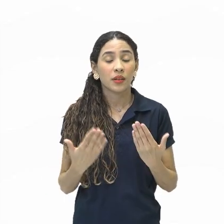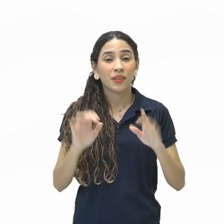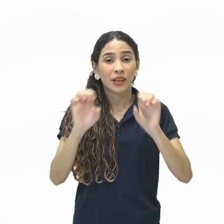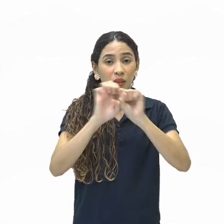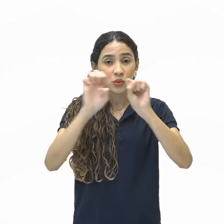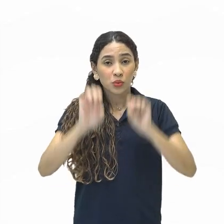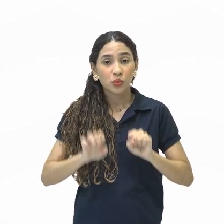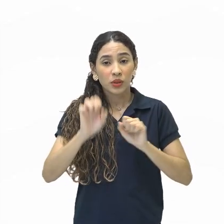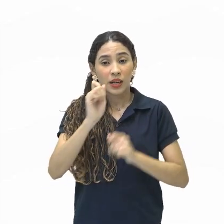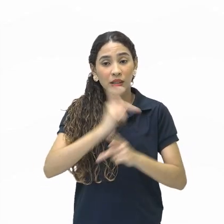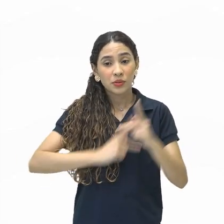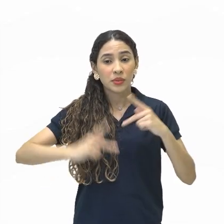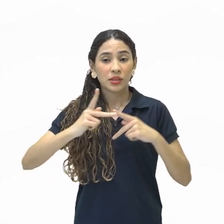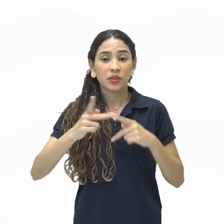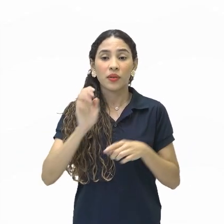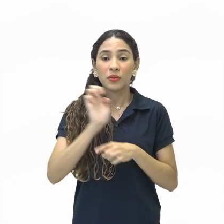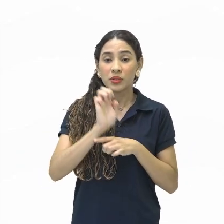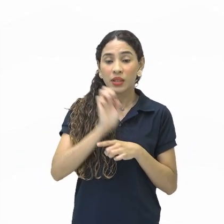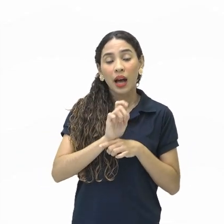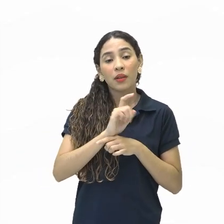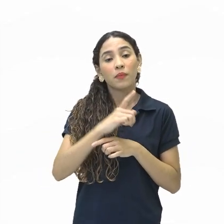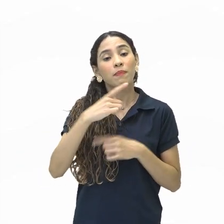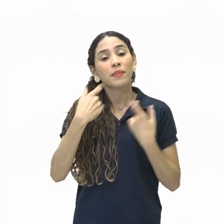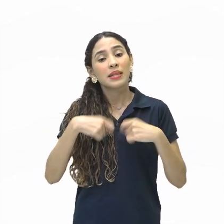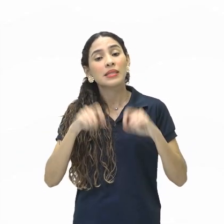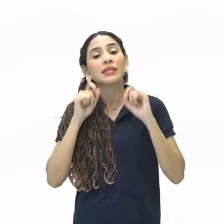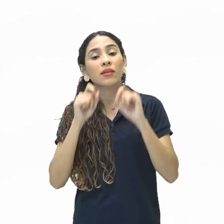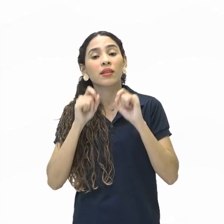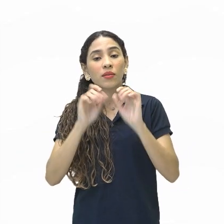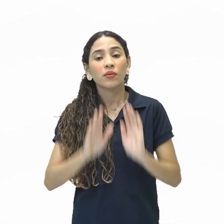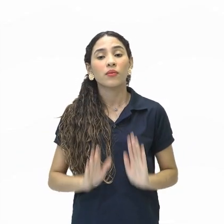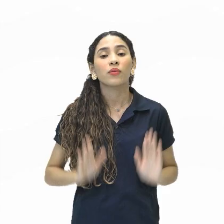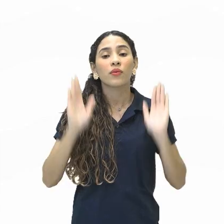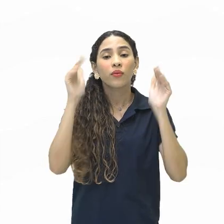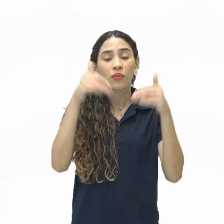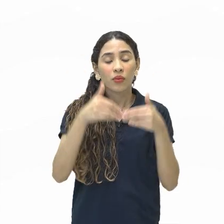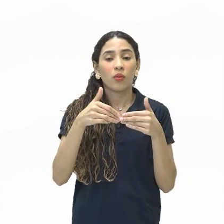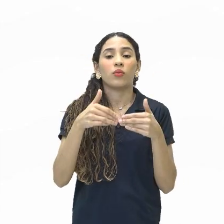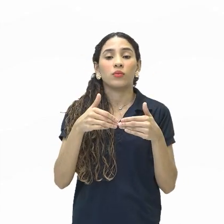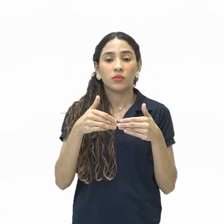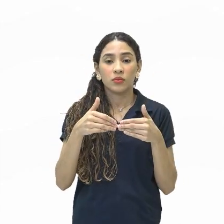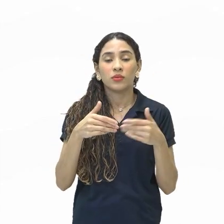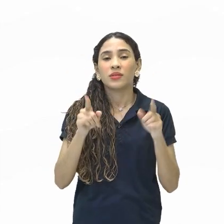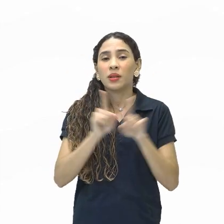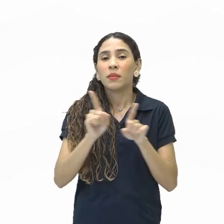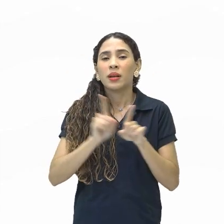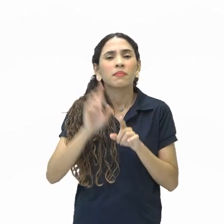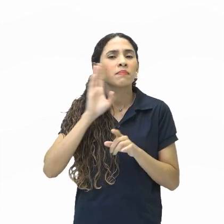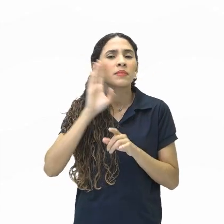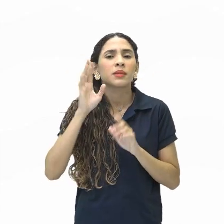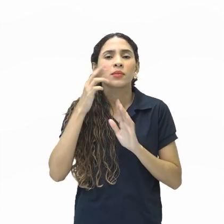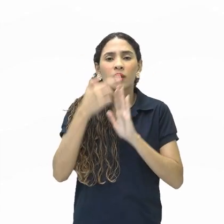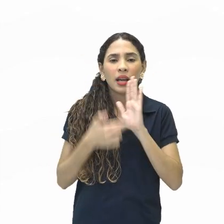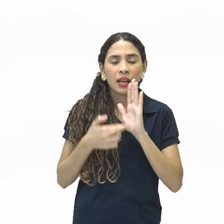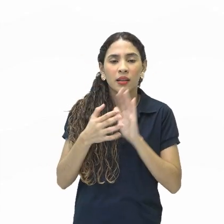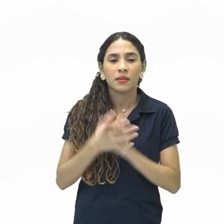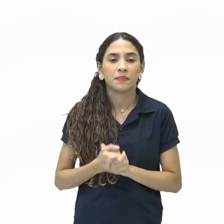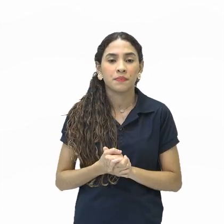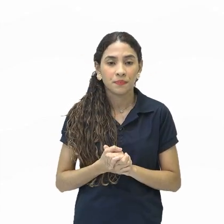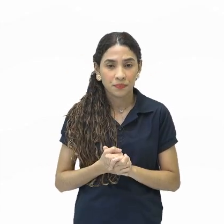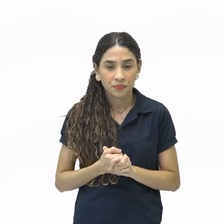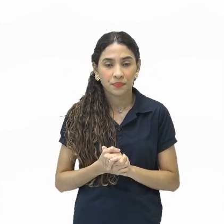estrutura administrativa do Estado, ela tem que estar voltada para esse princípio aí,